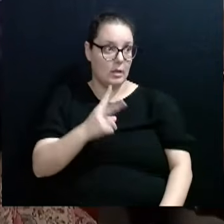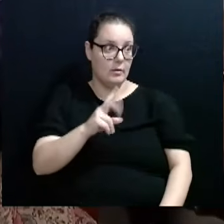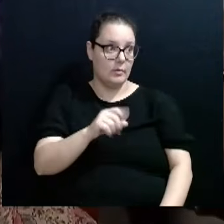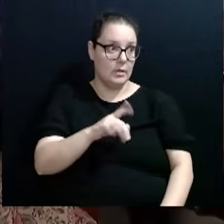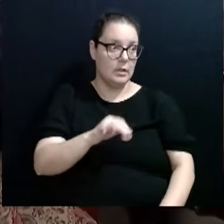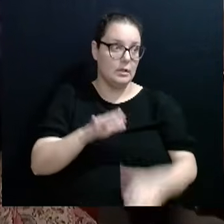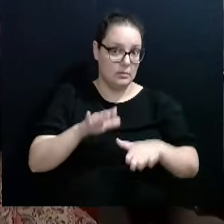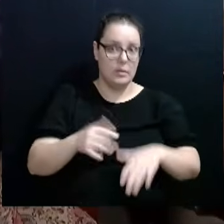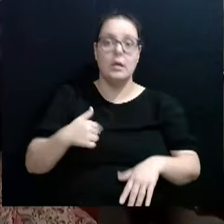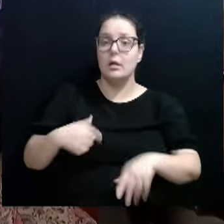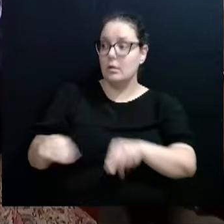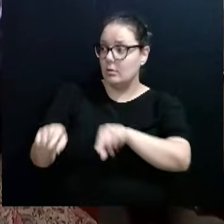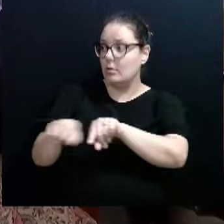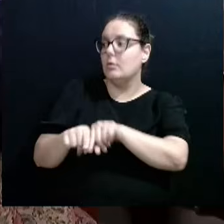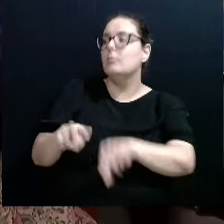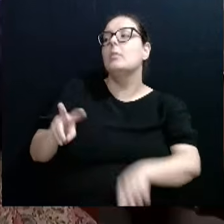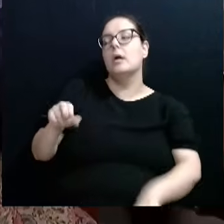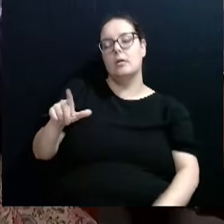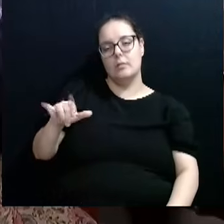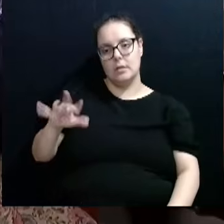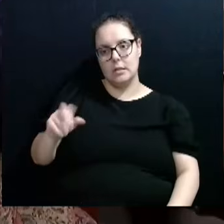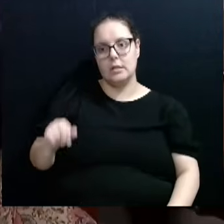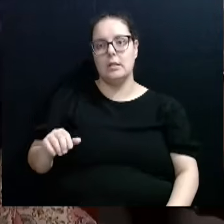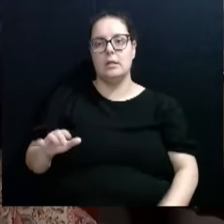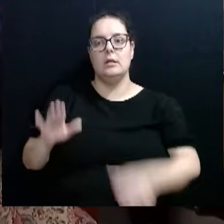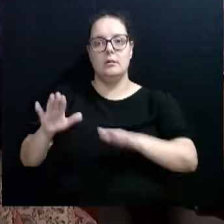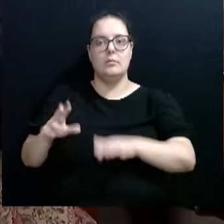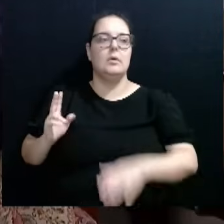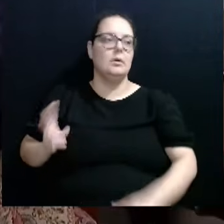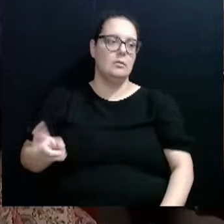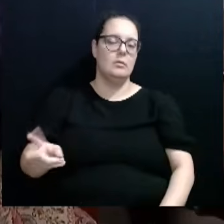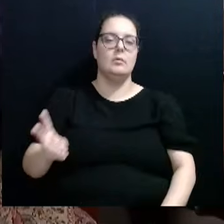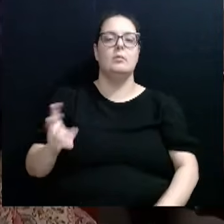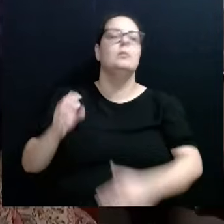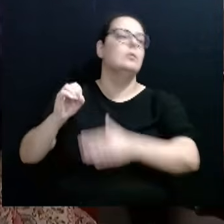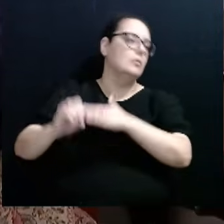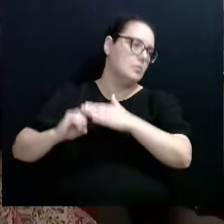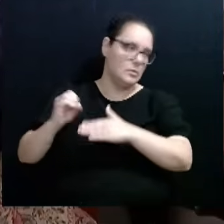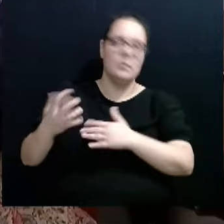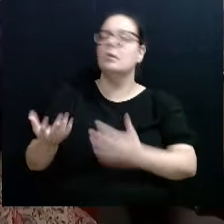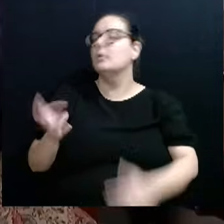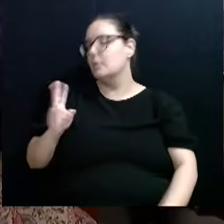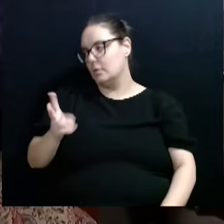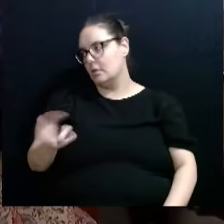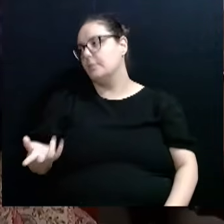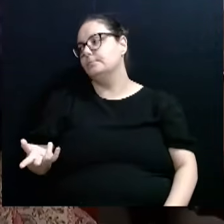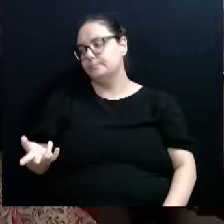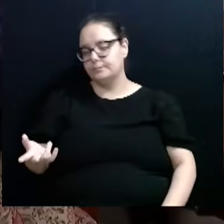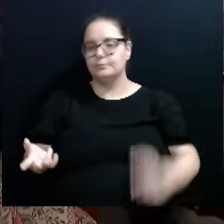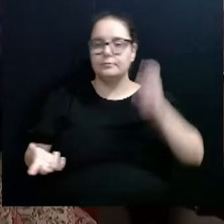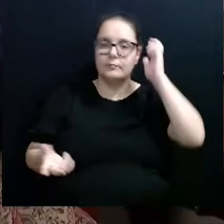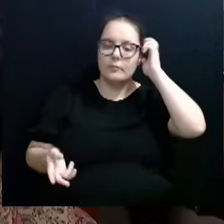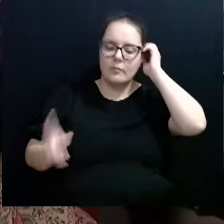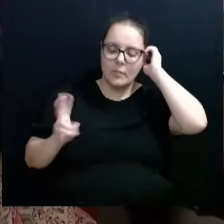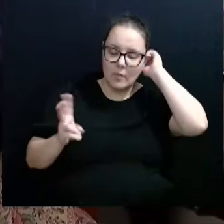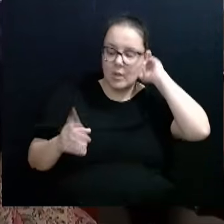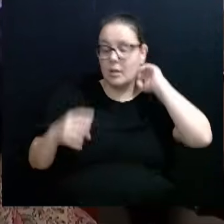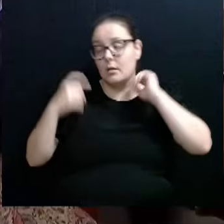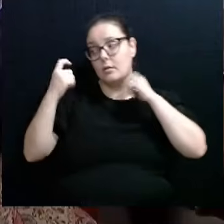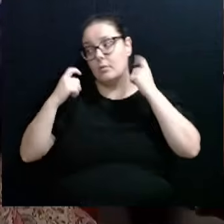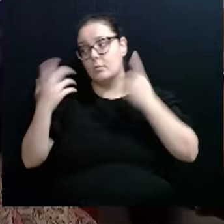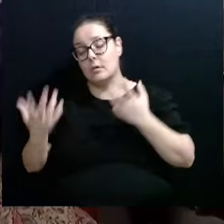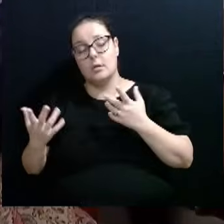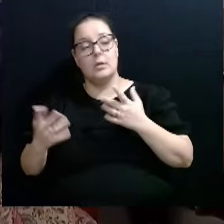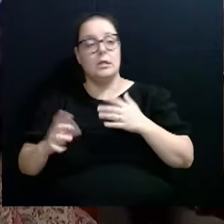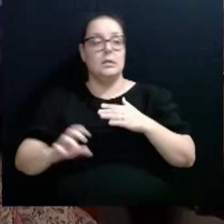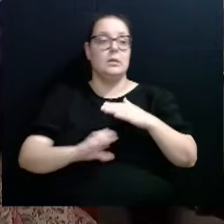estava em tempo... Full time. Full time, Certo. E a gente sempre tem uma preocupação de deixar um negócio de 27